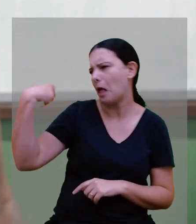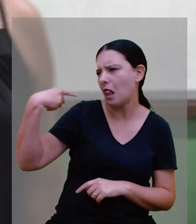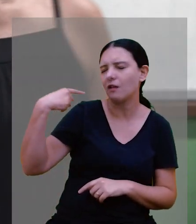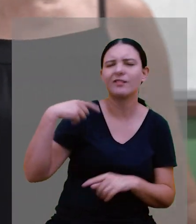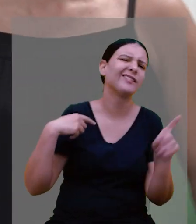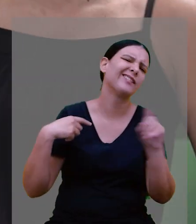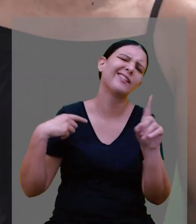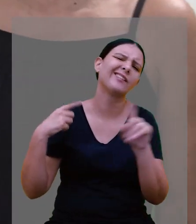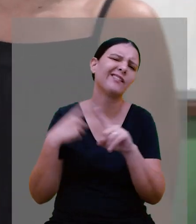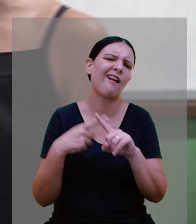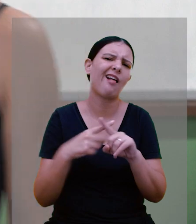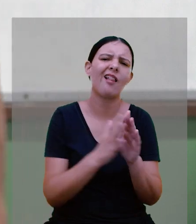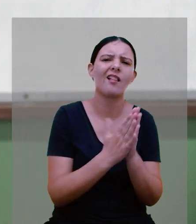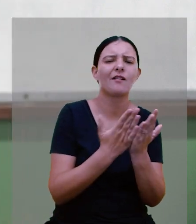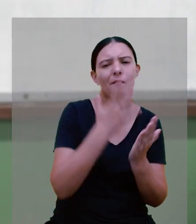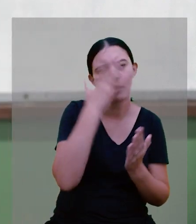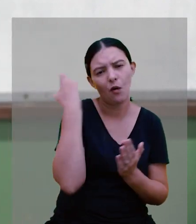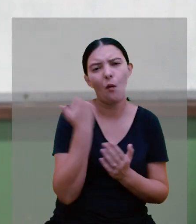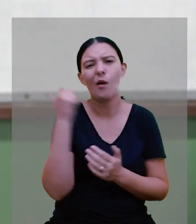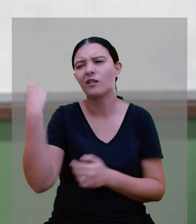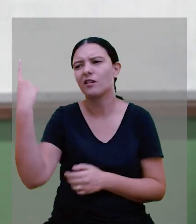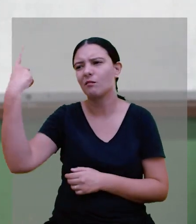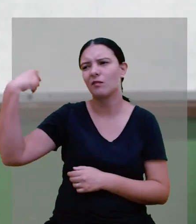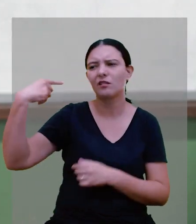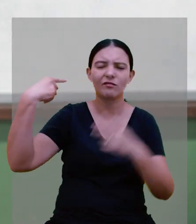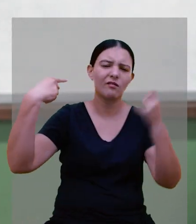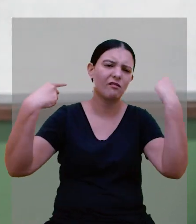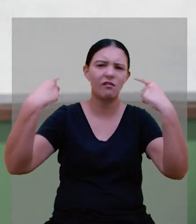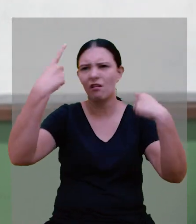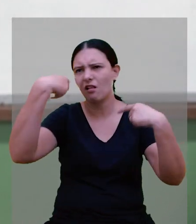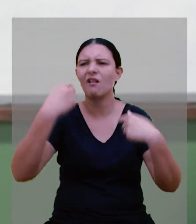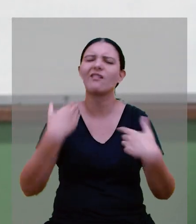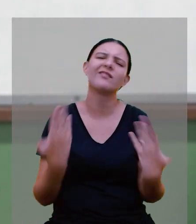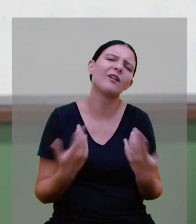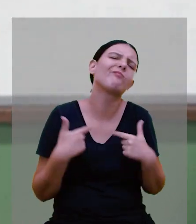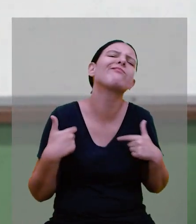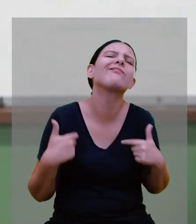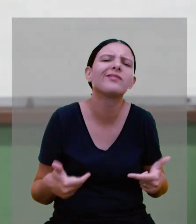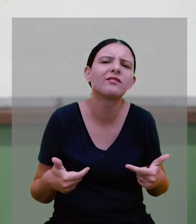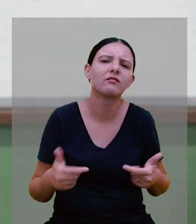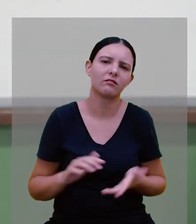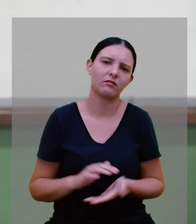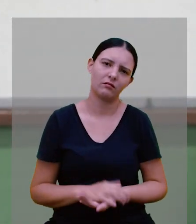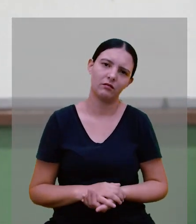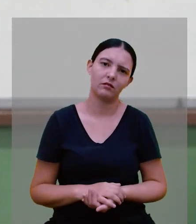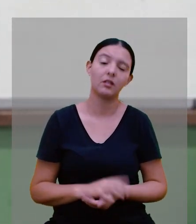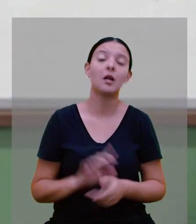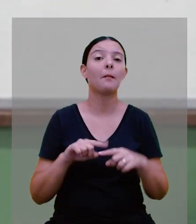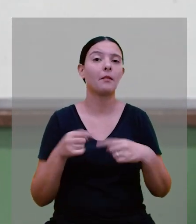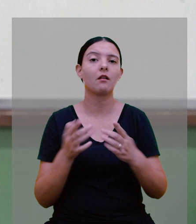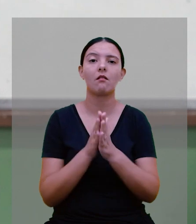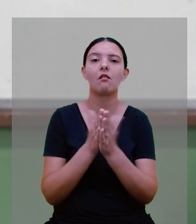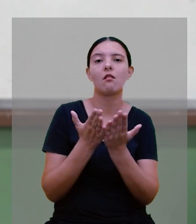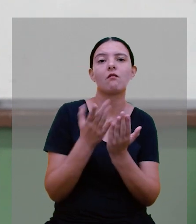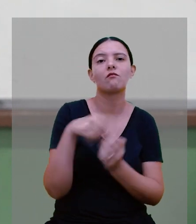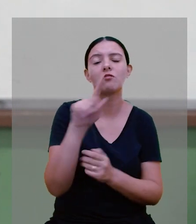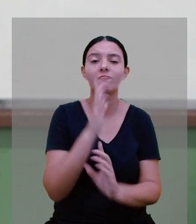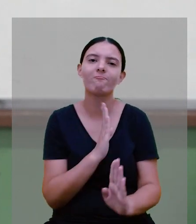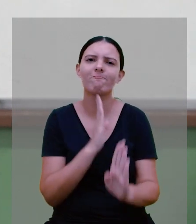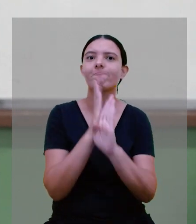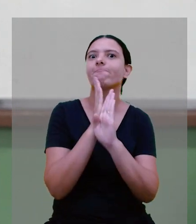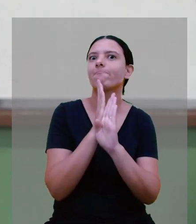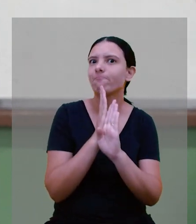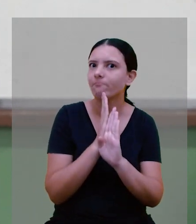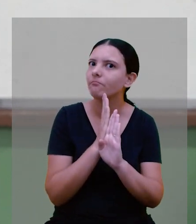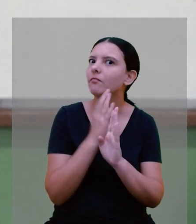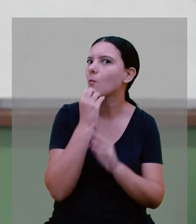enquanto o livro for uma coisa que alguém mandou do lado de fora, ele vai ser um saco. Mas quando o livro for alguma coisa que vocês descobrirem que é a